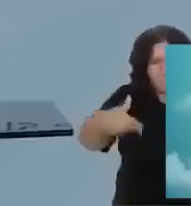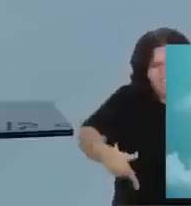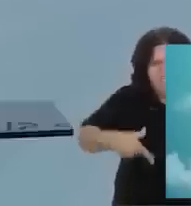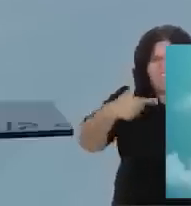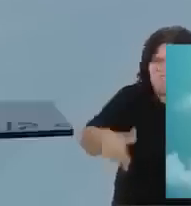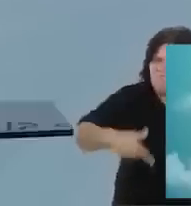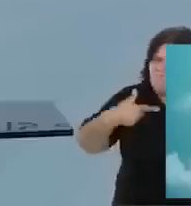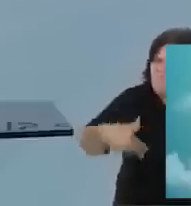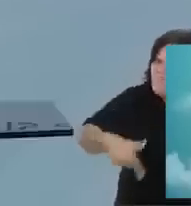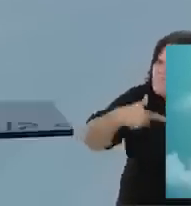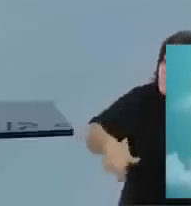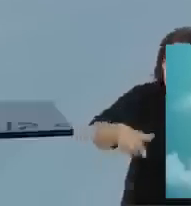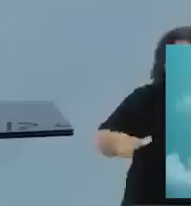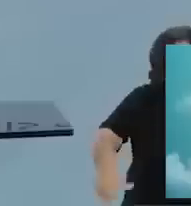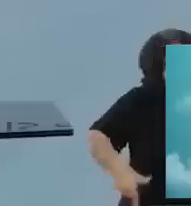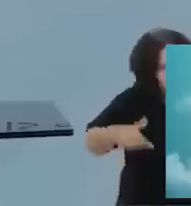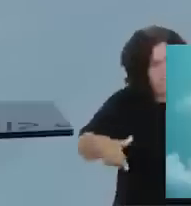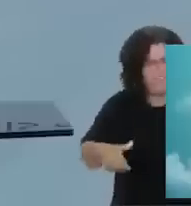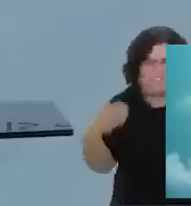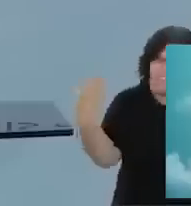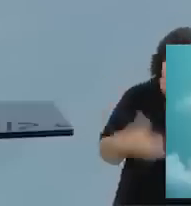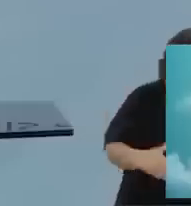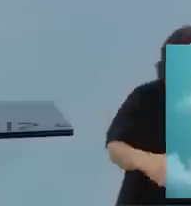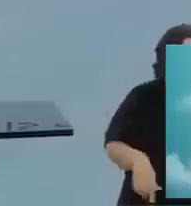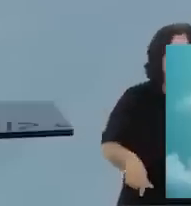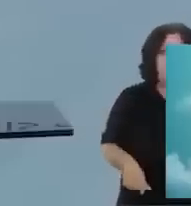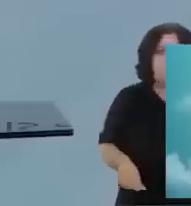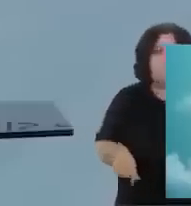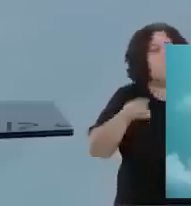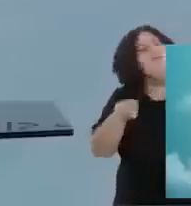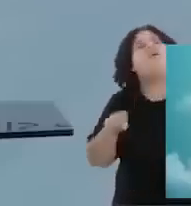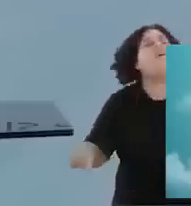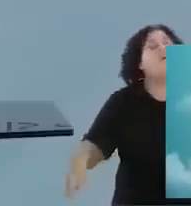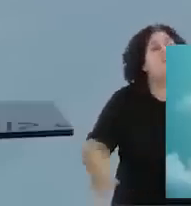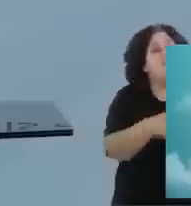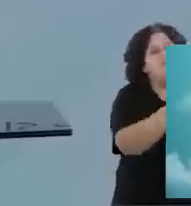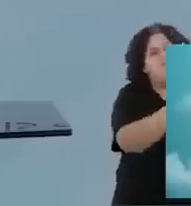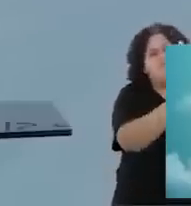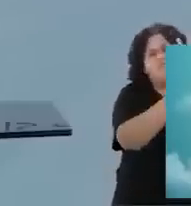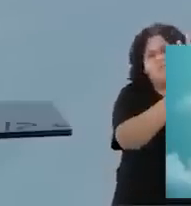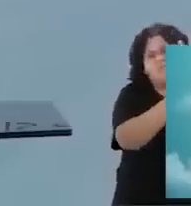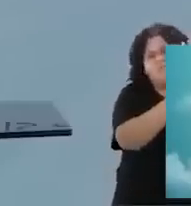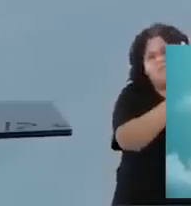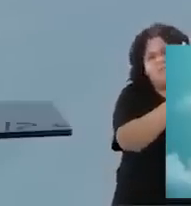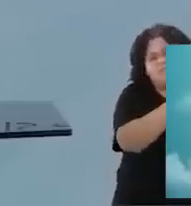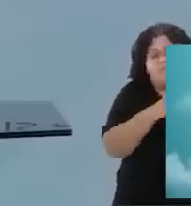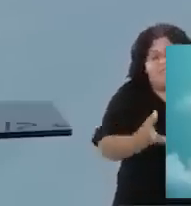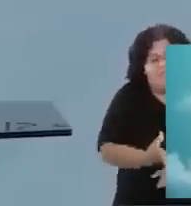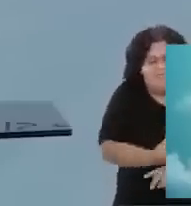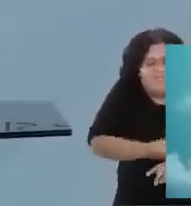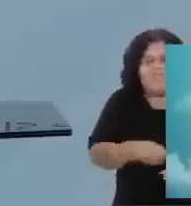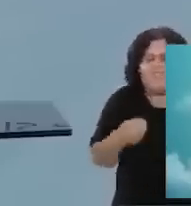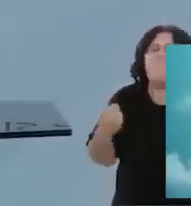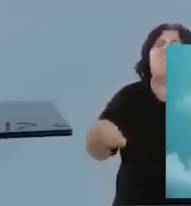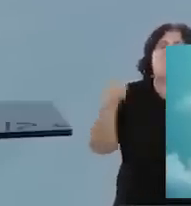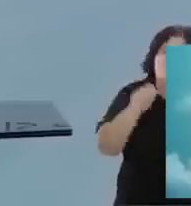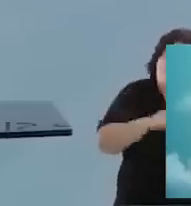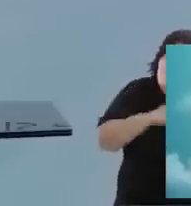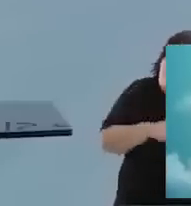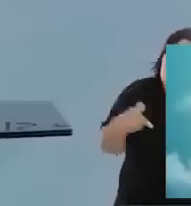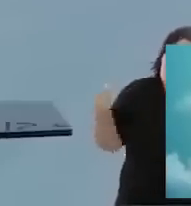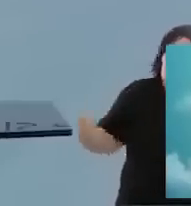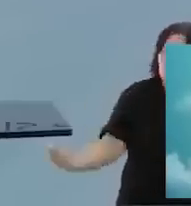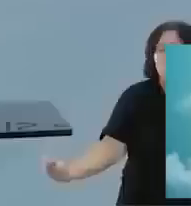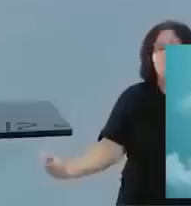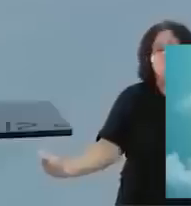prático, é um amor que age. E é isso que a Igreja Presbiteriana de Pinheiros tem buscado fazer para a glória de Deus. Mas em terceiro